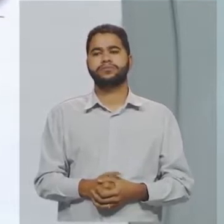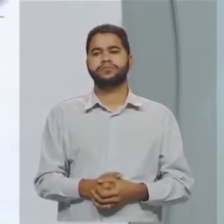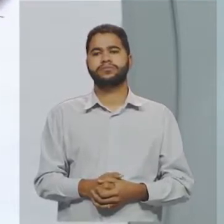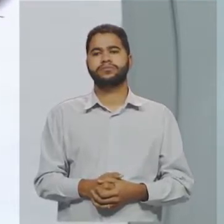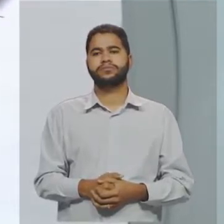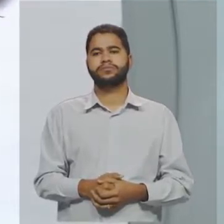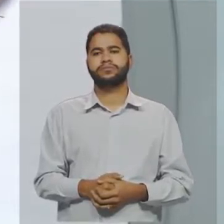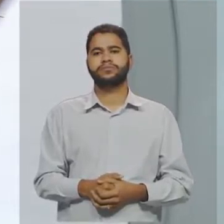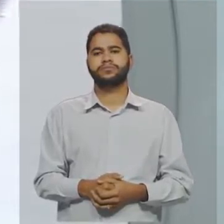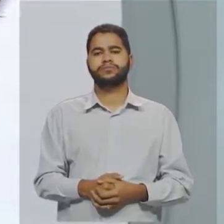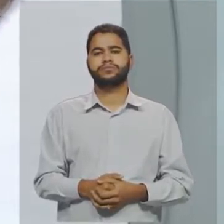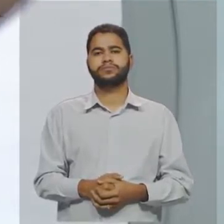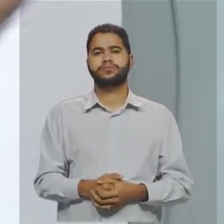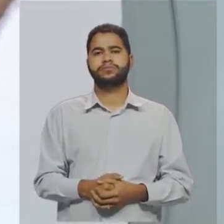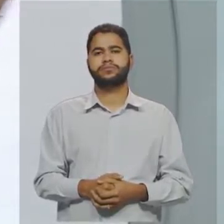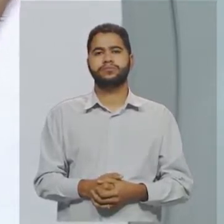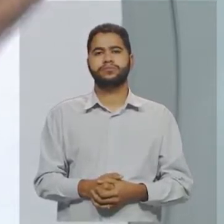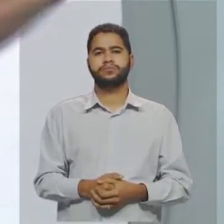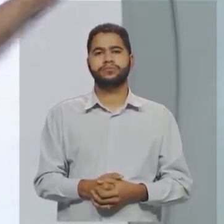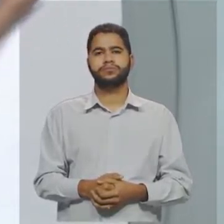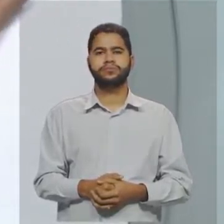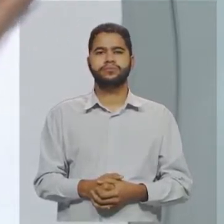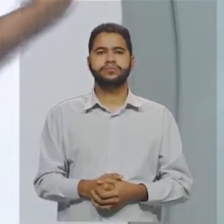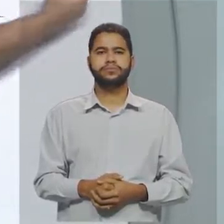de alunos.